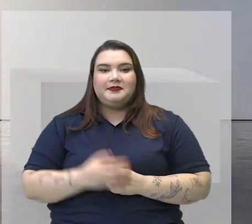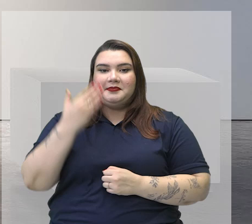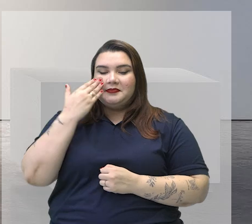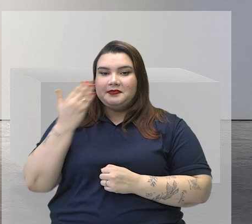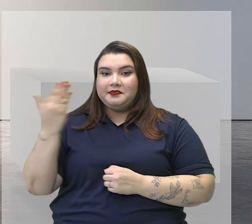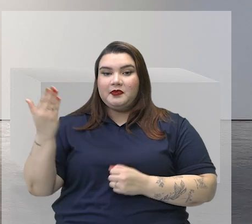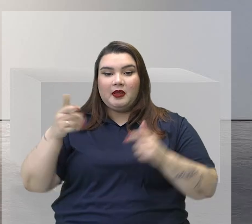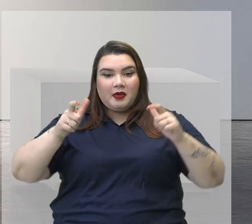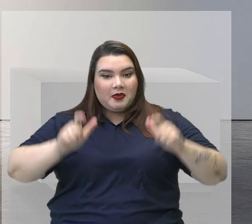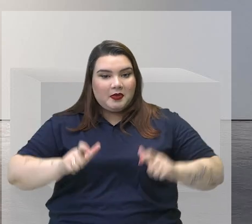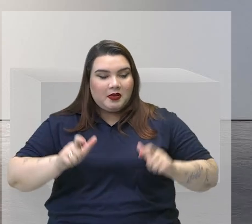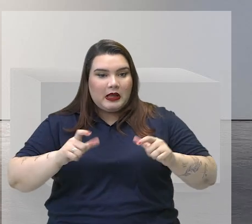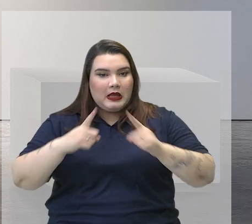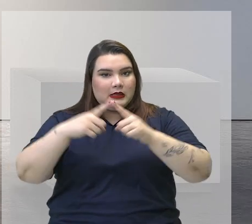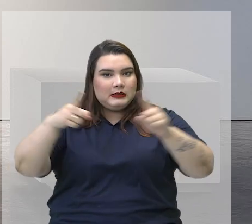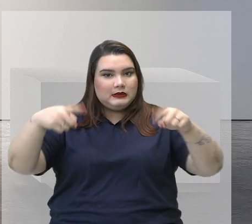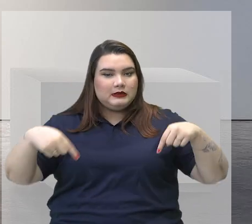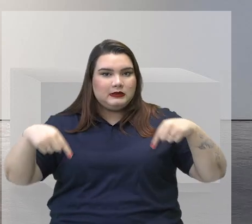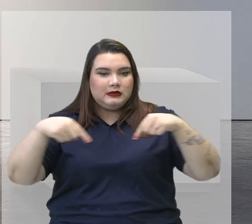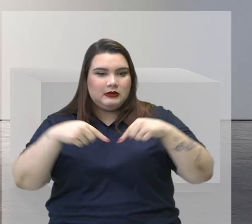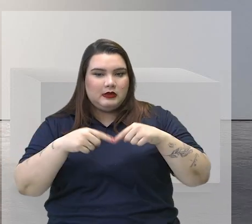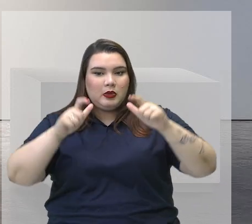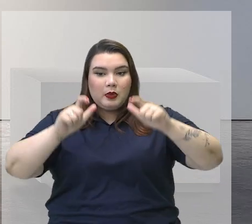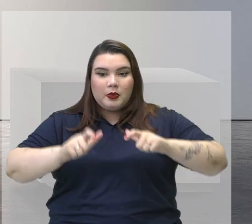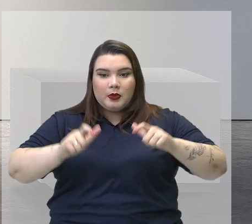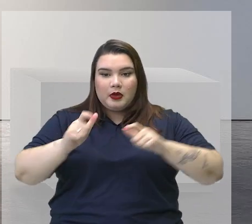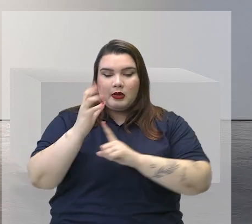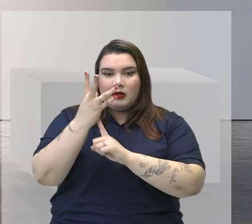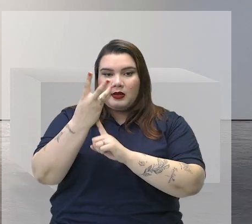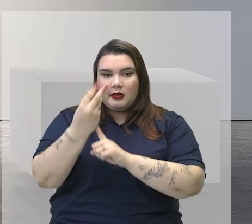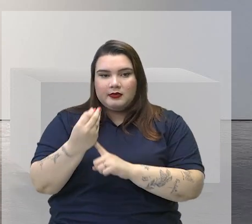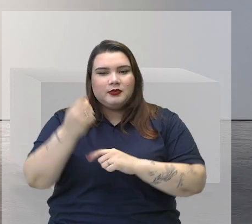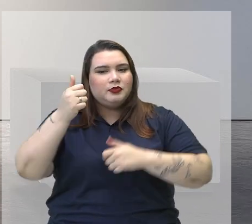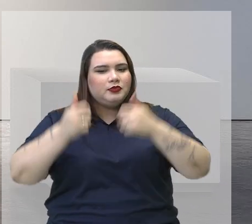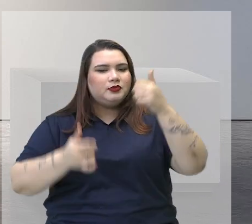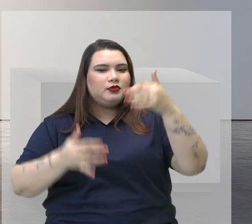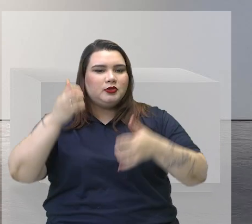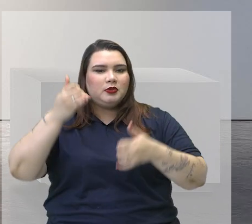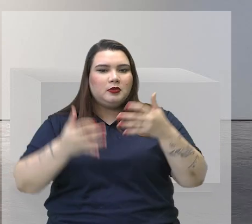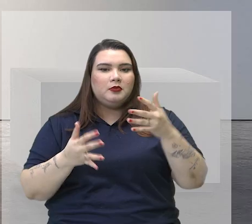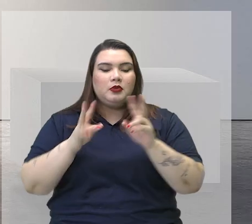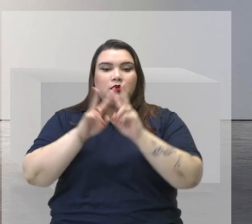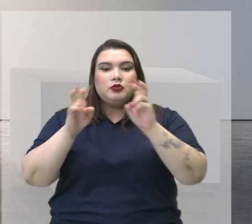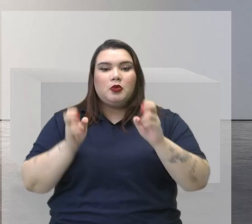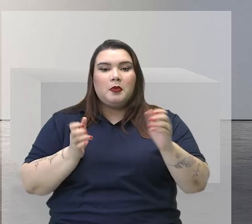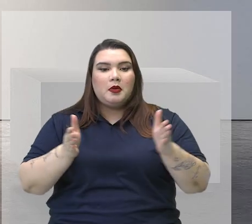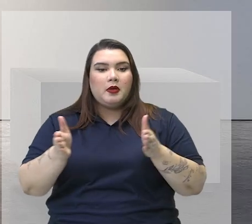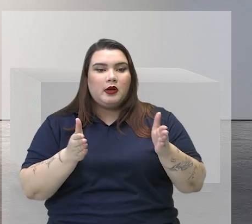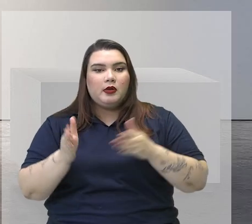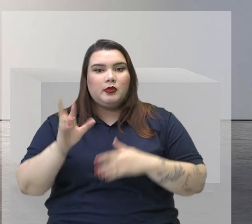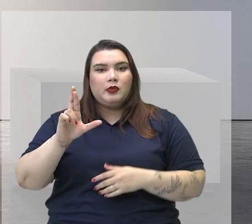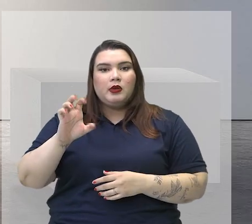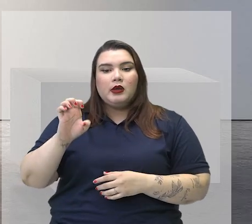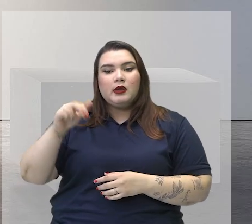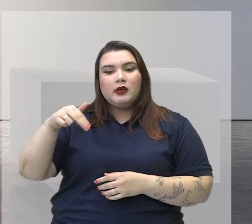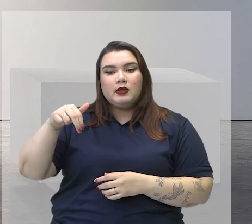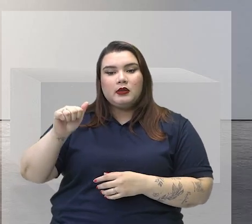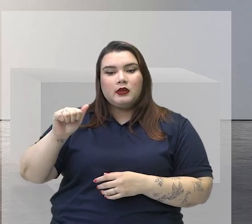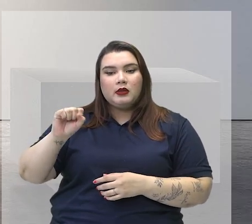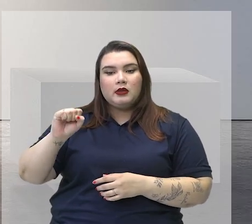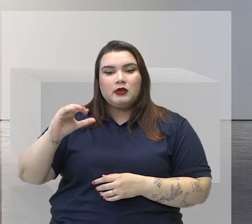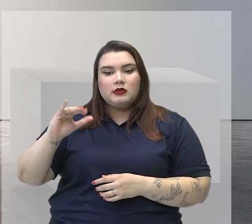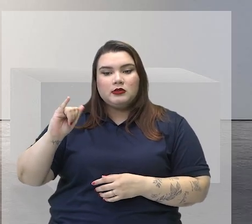Então, aqui nós estamos numa galeria de arte e vamos falar sobre esse período, o Renascimento. Então,